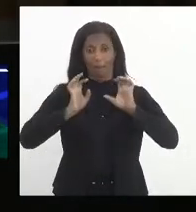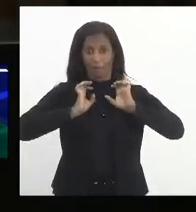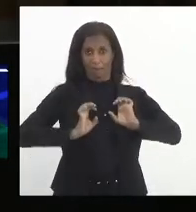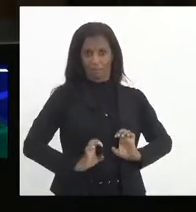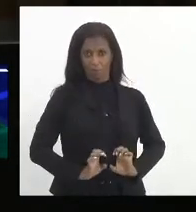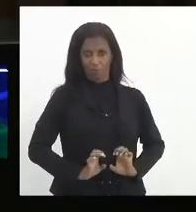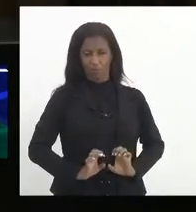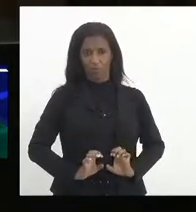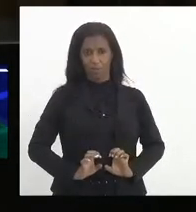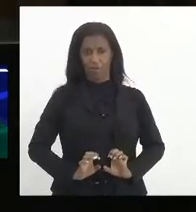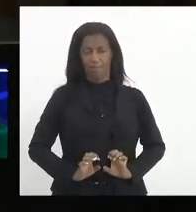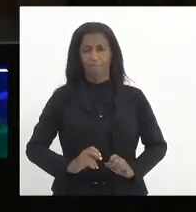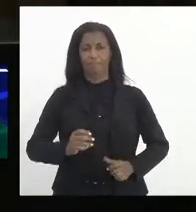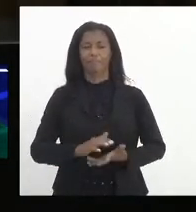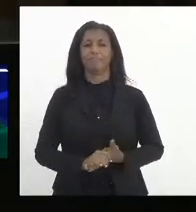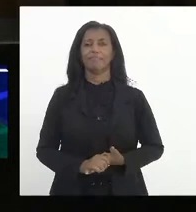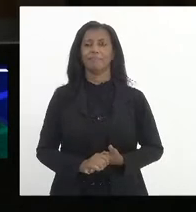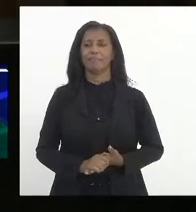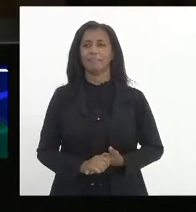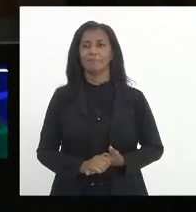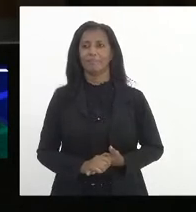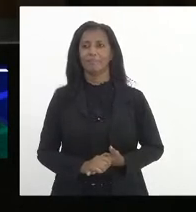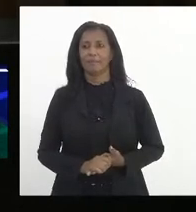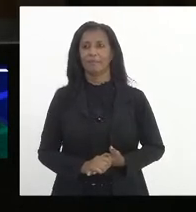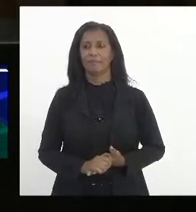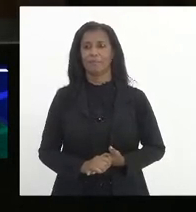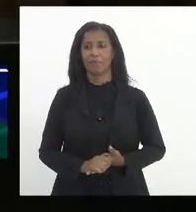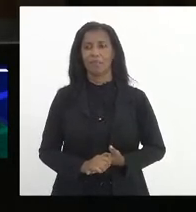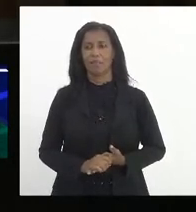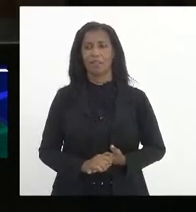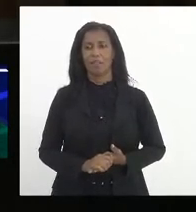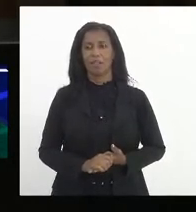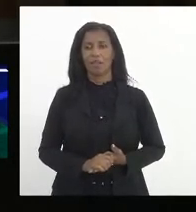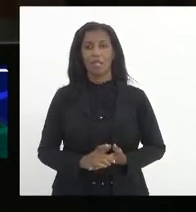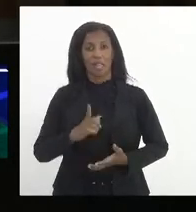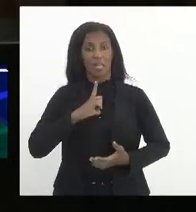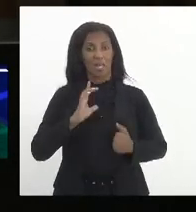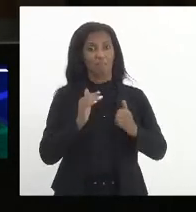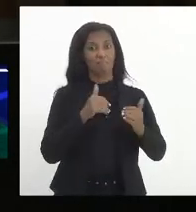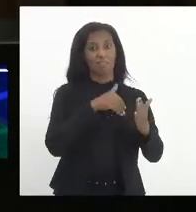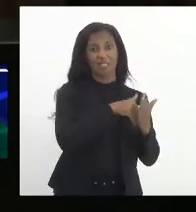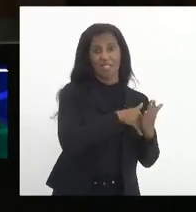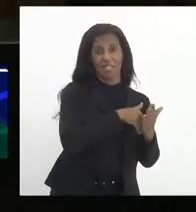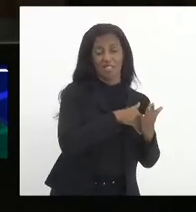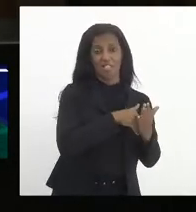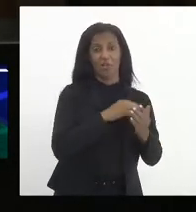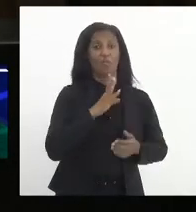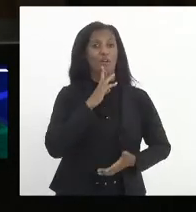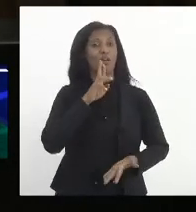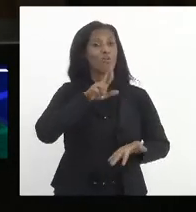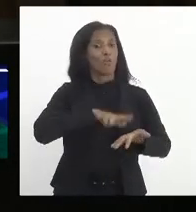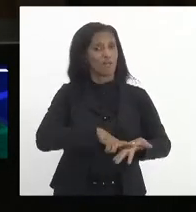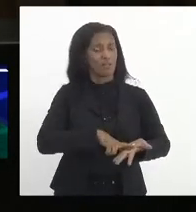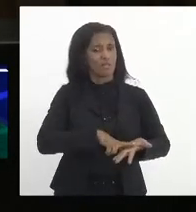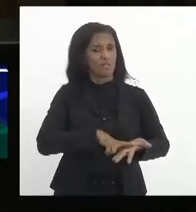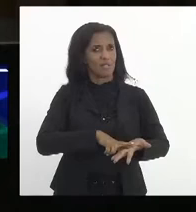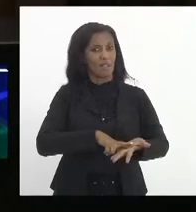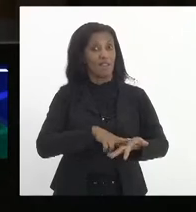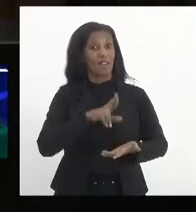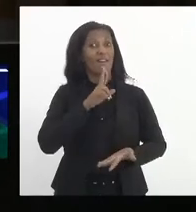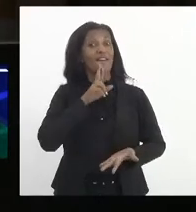ética privacidade confidencialidade e sigilo reconhecendo